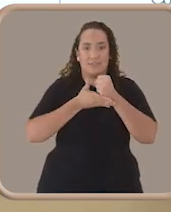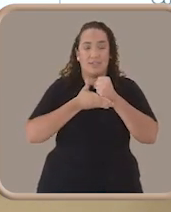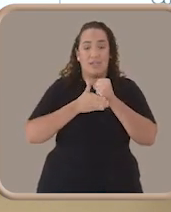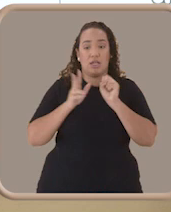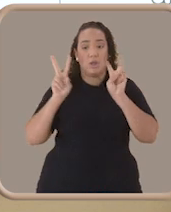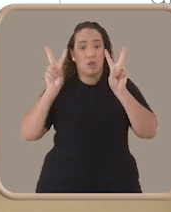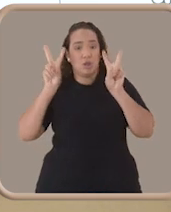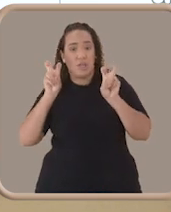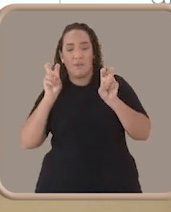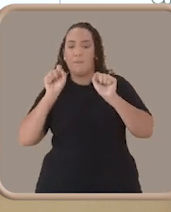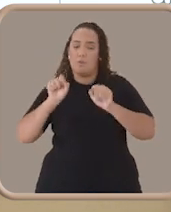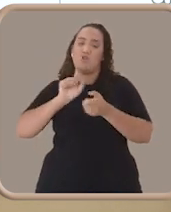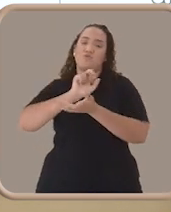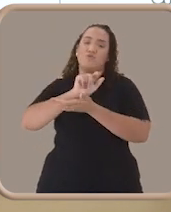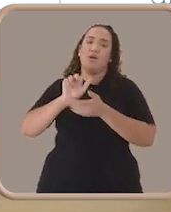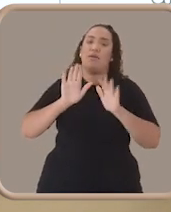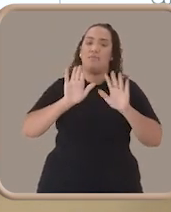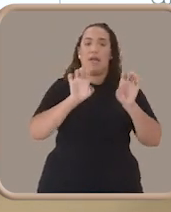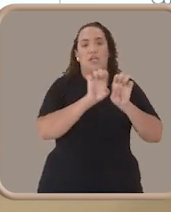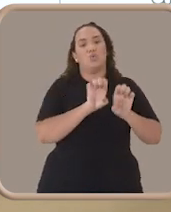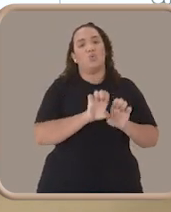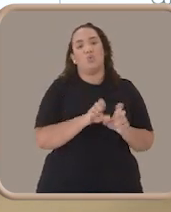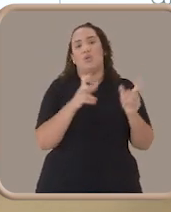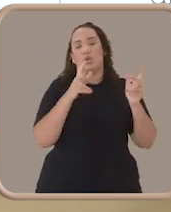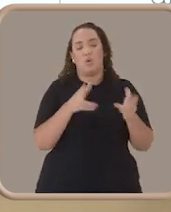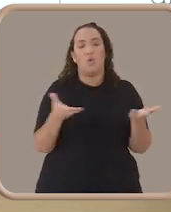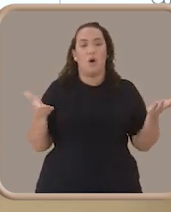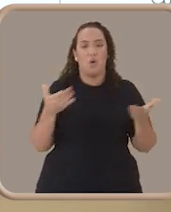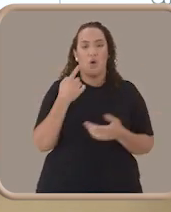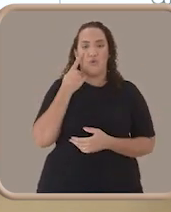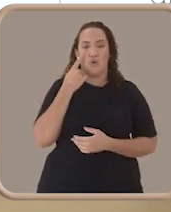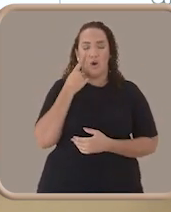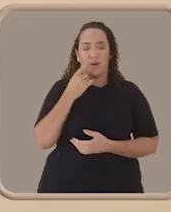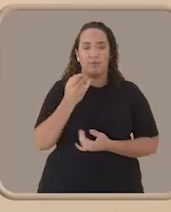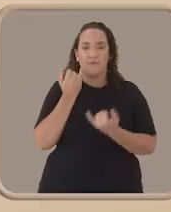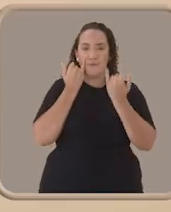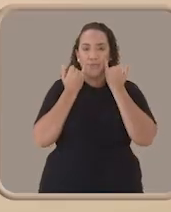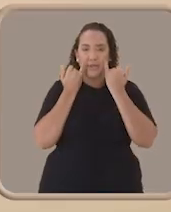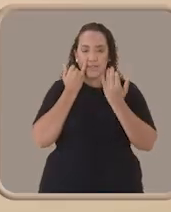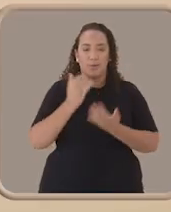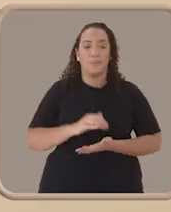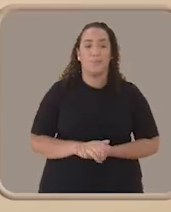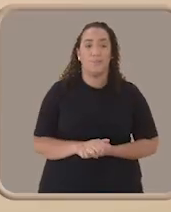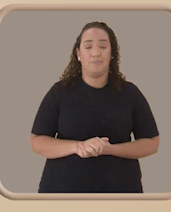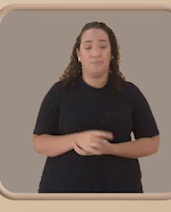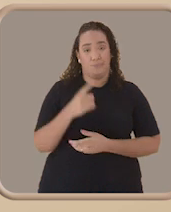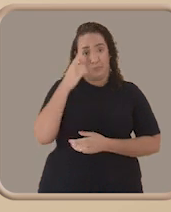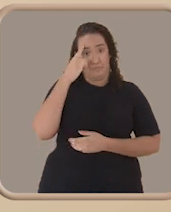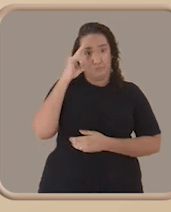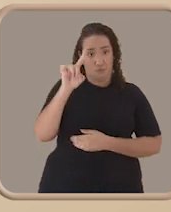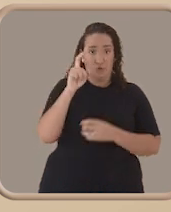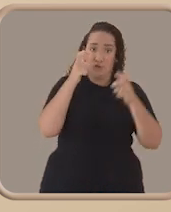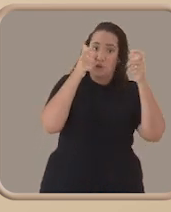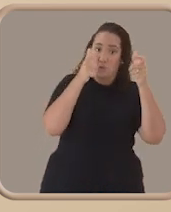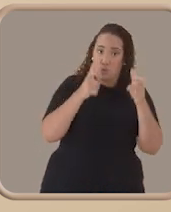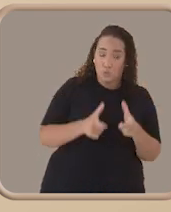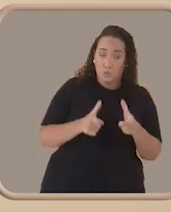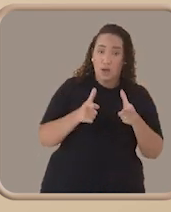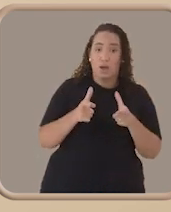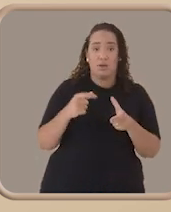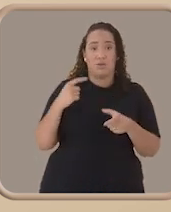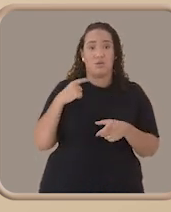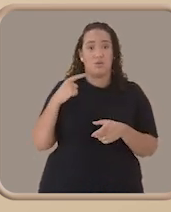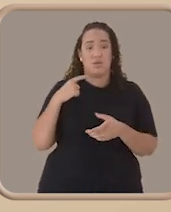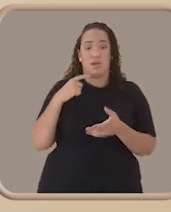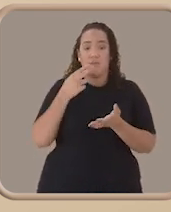assunto. Vamos ver agora quais são essas informações. Local e data, que são colocados acima